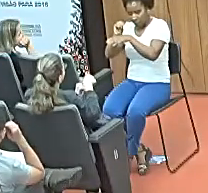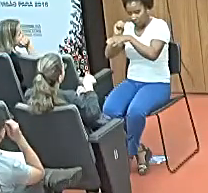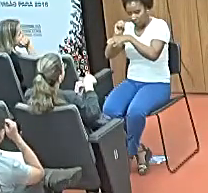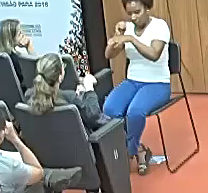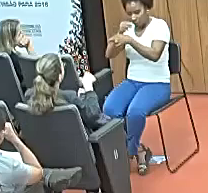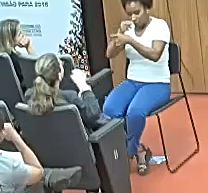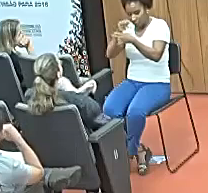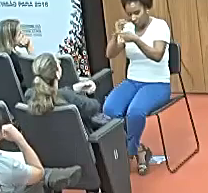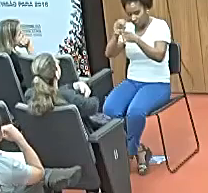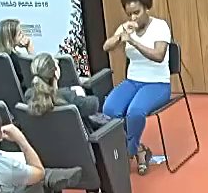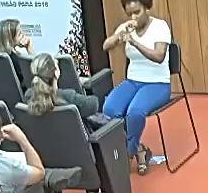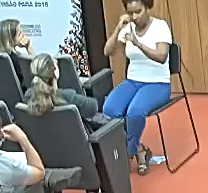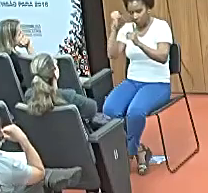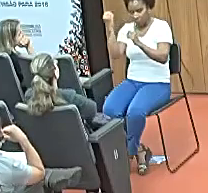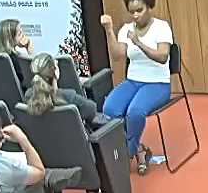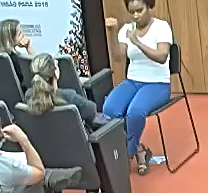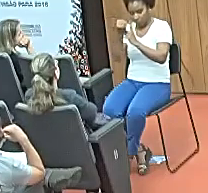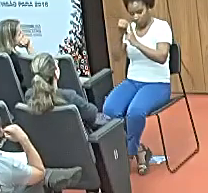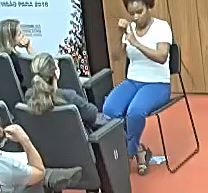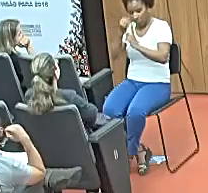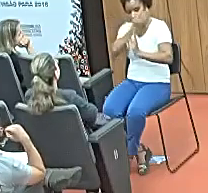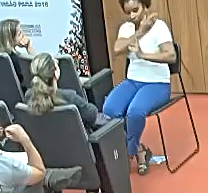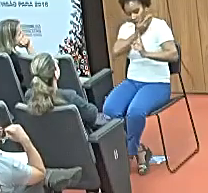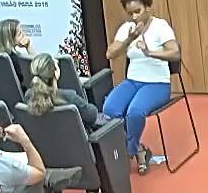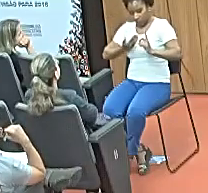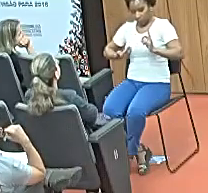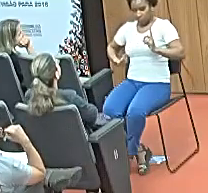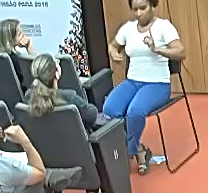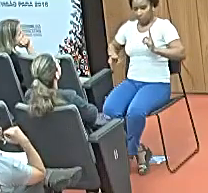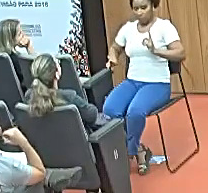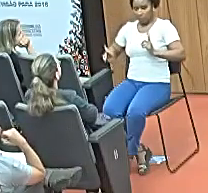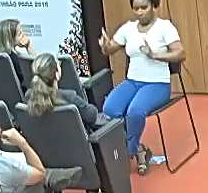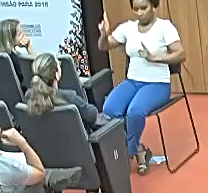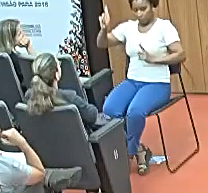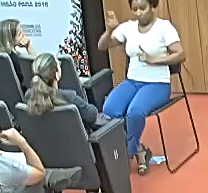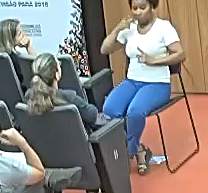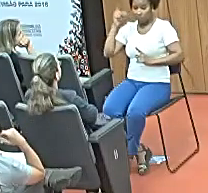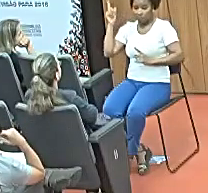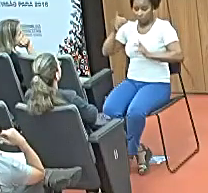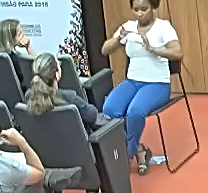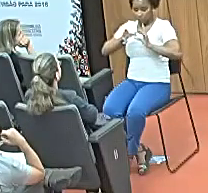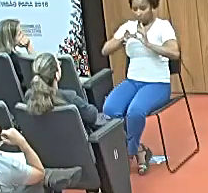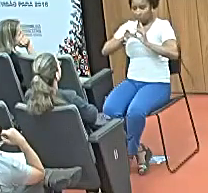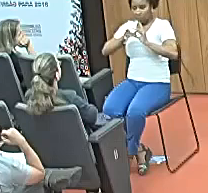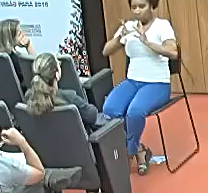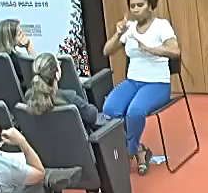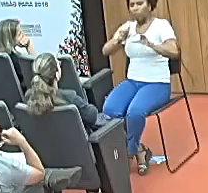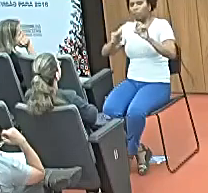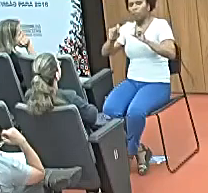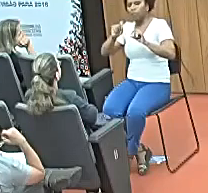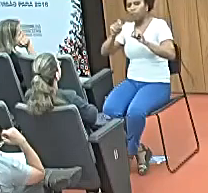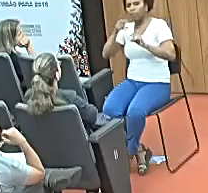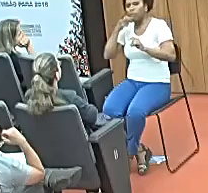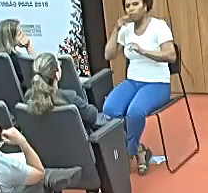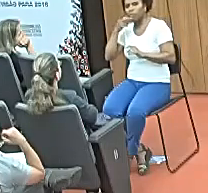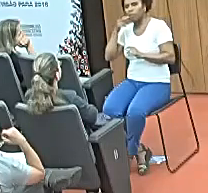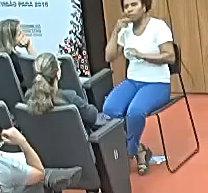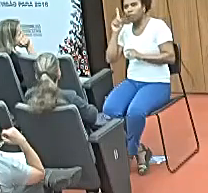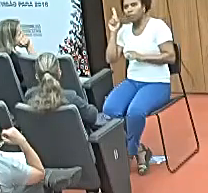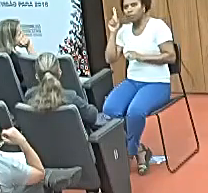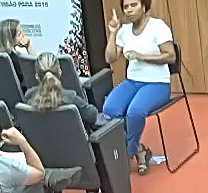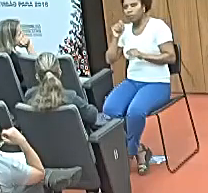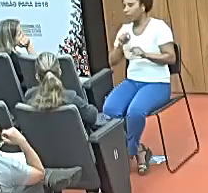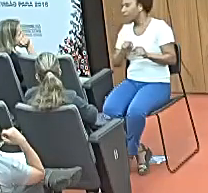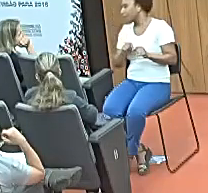social no estado e eu tive a liberdade de alterar a relatoria